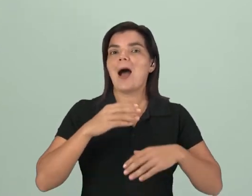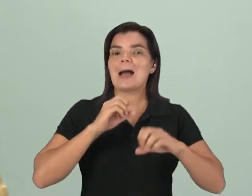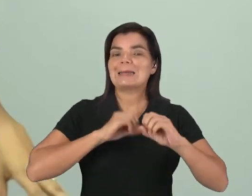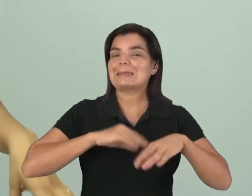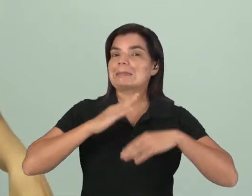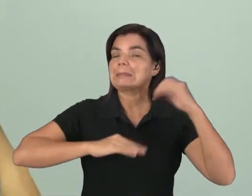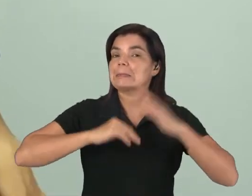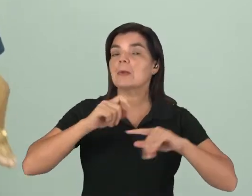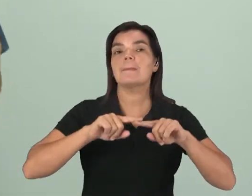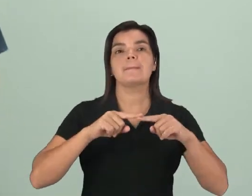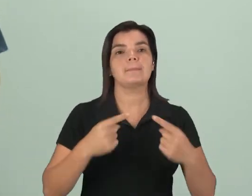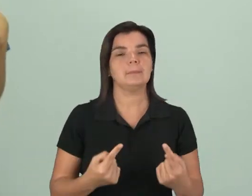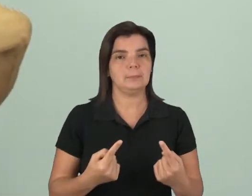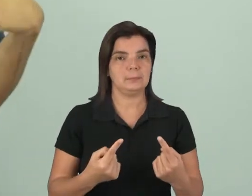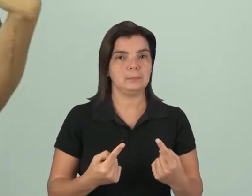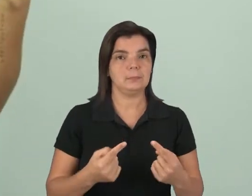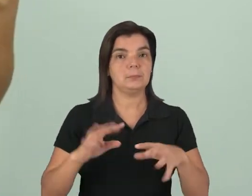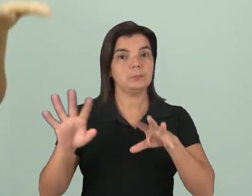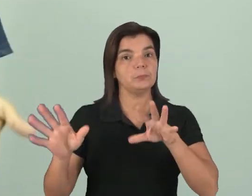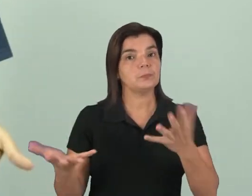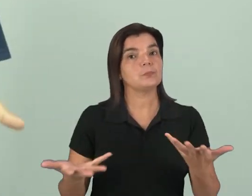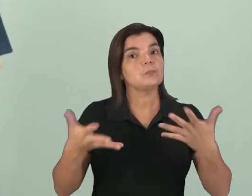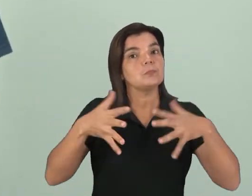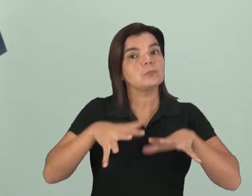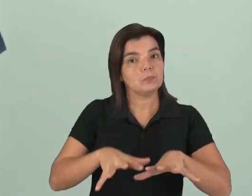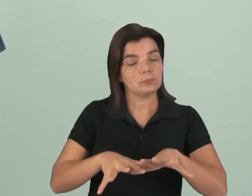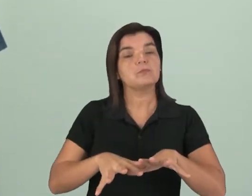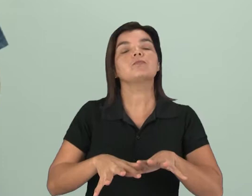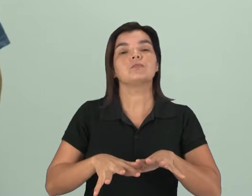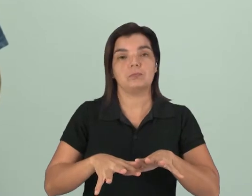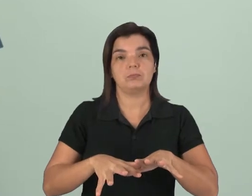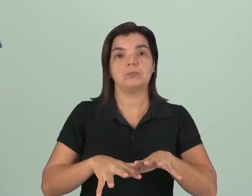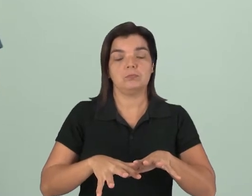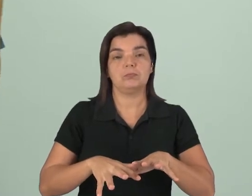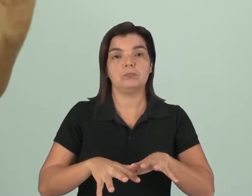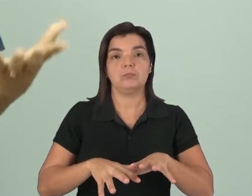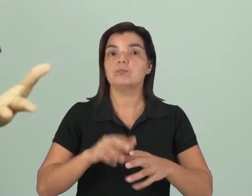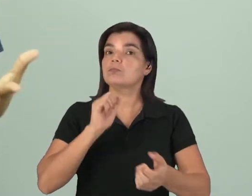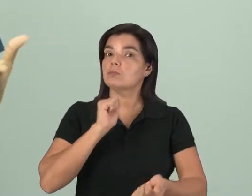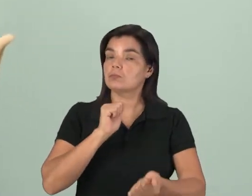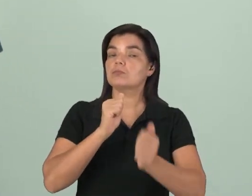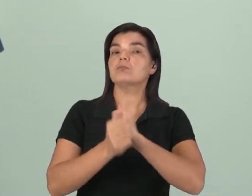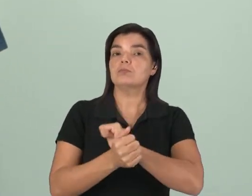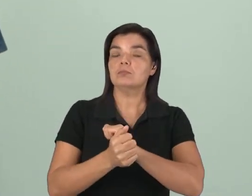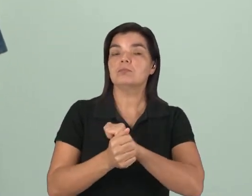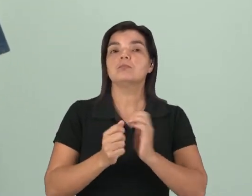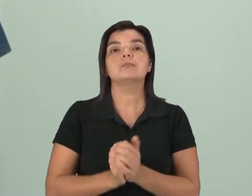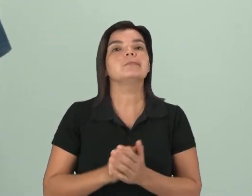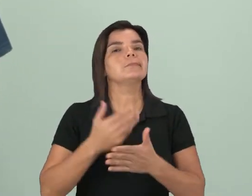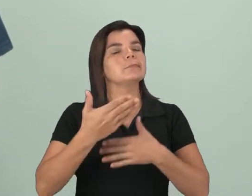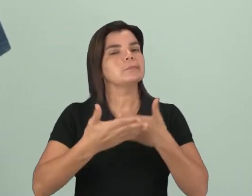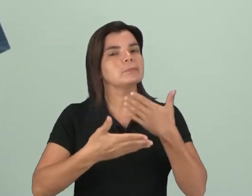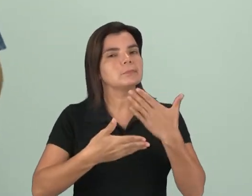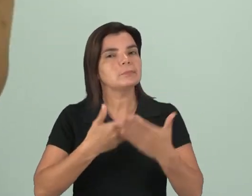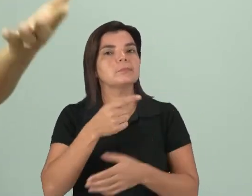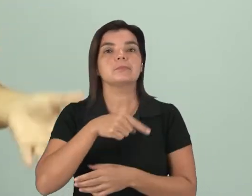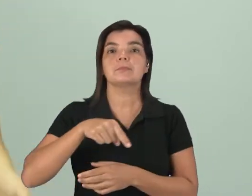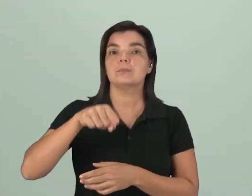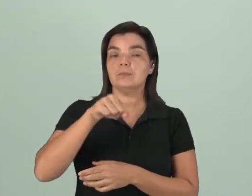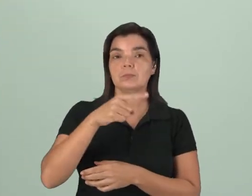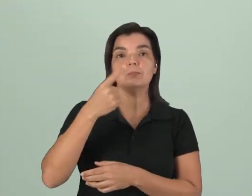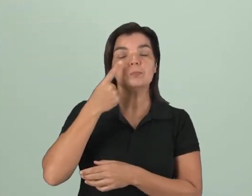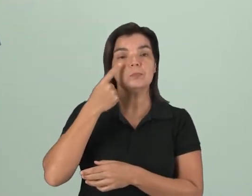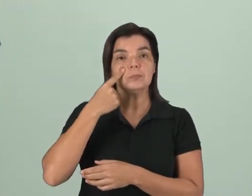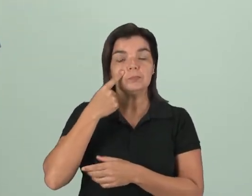ninguém, a gente tá ali para incluir vocês dentro do ramo esportivo, né? E a partir daí vocês